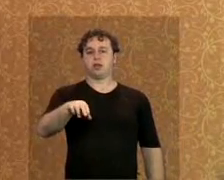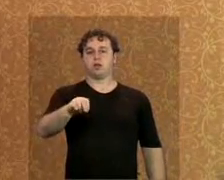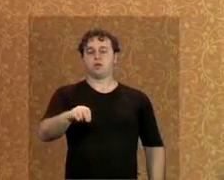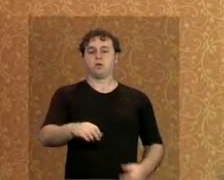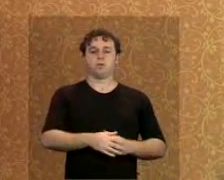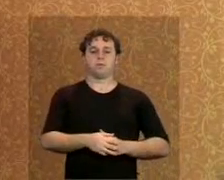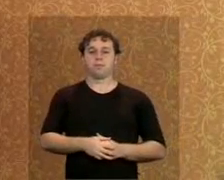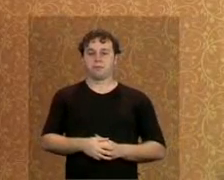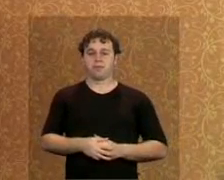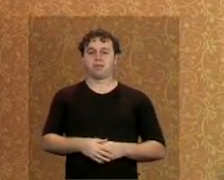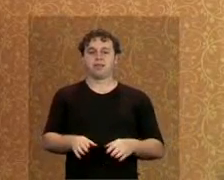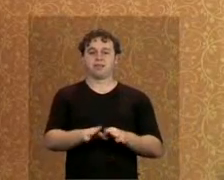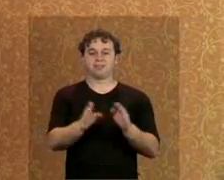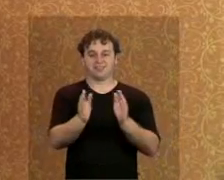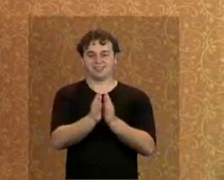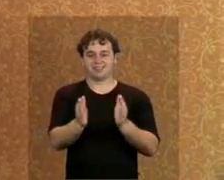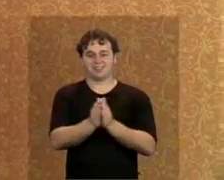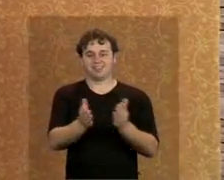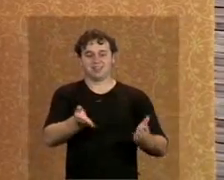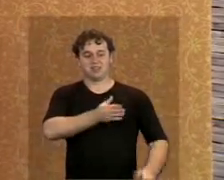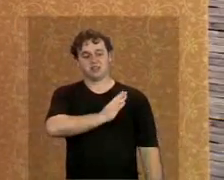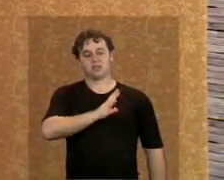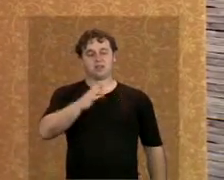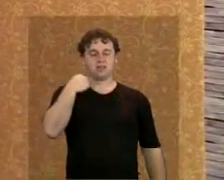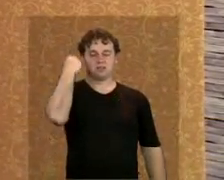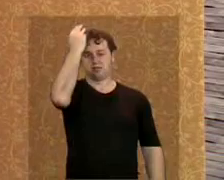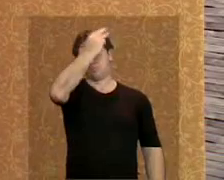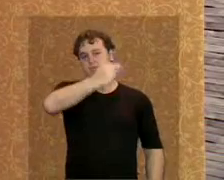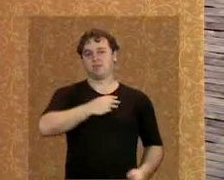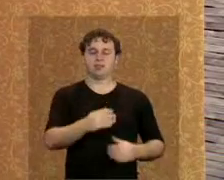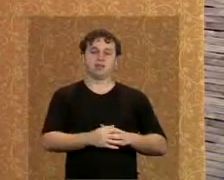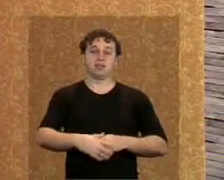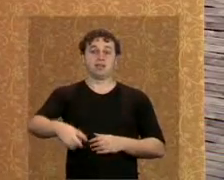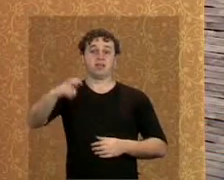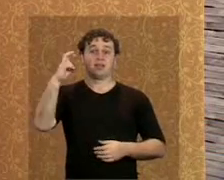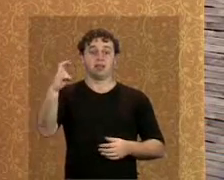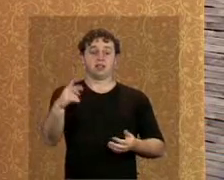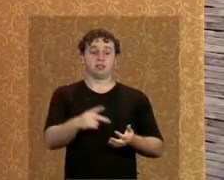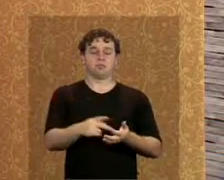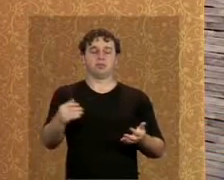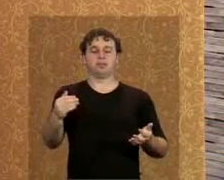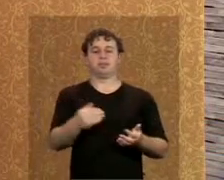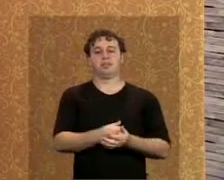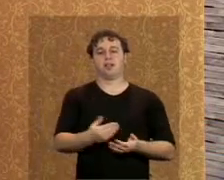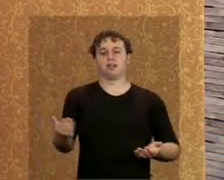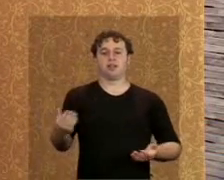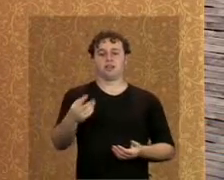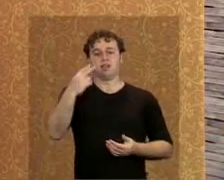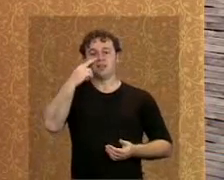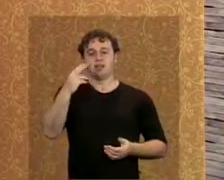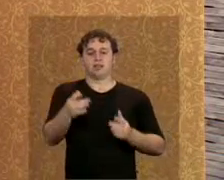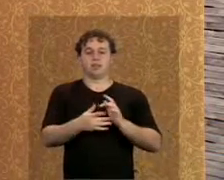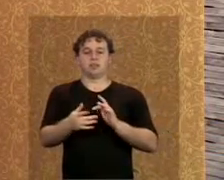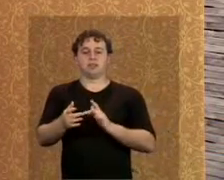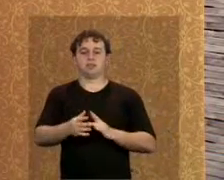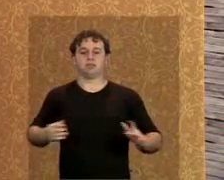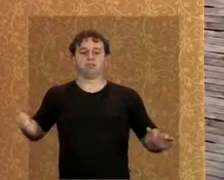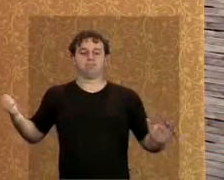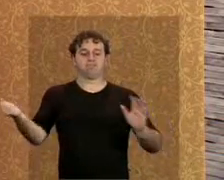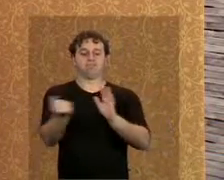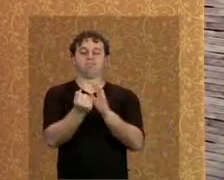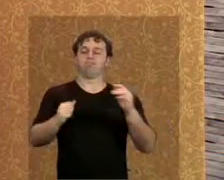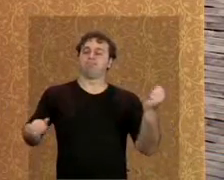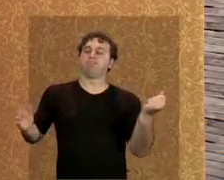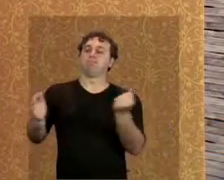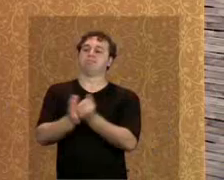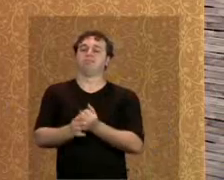Elias. Coloco também essa oração no coração de Nossa Senhora. Quinto mistério doloroso, contemplamos a crucificação e a